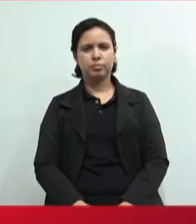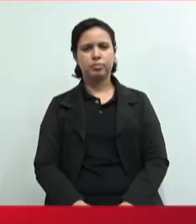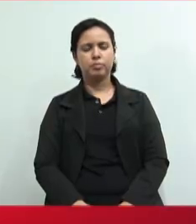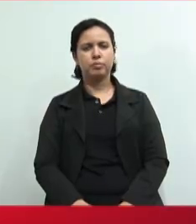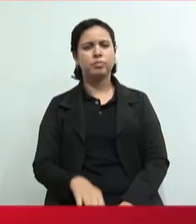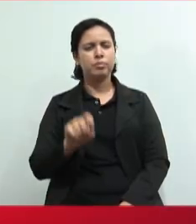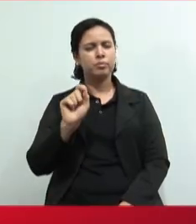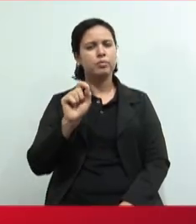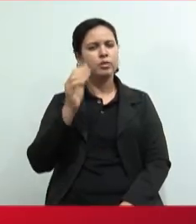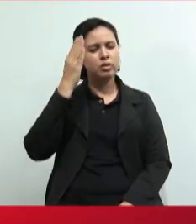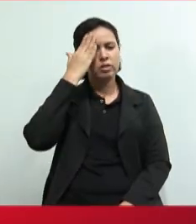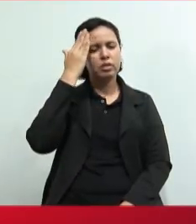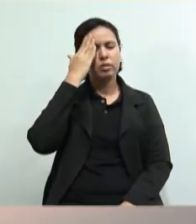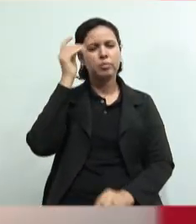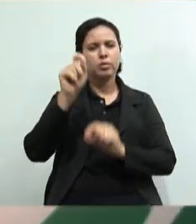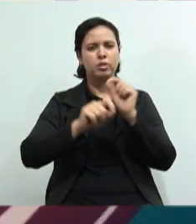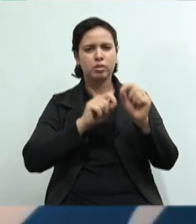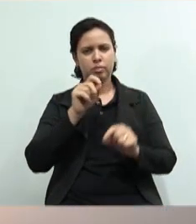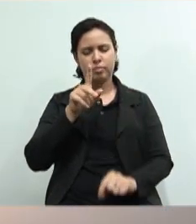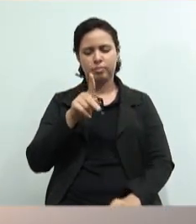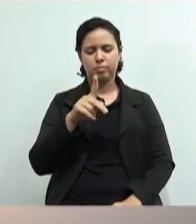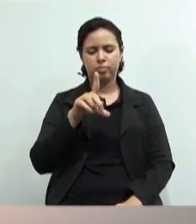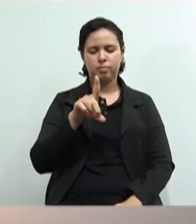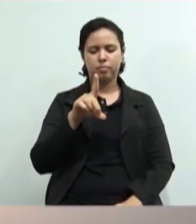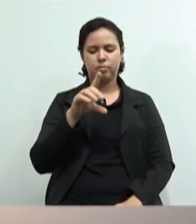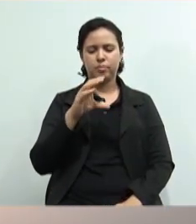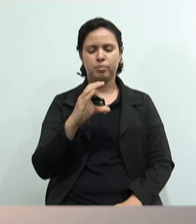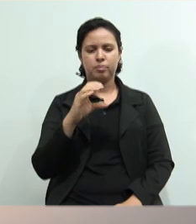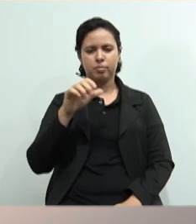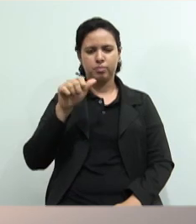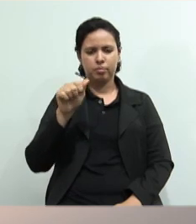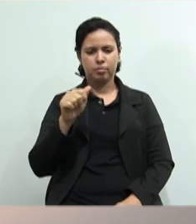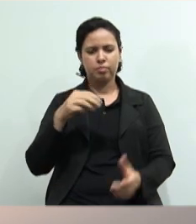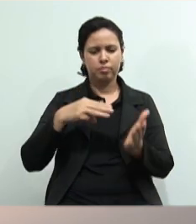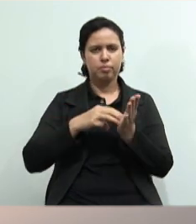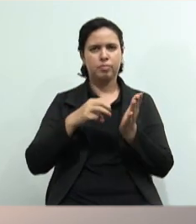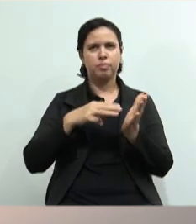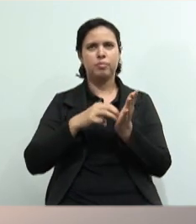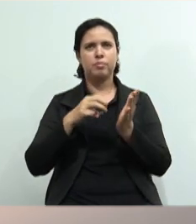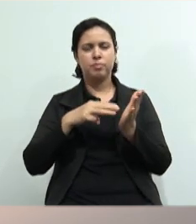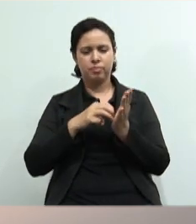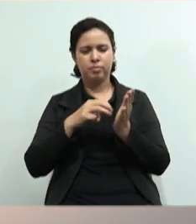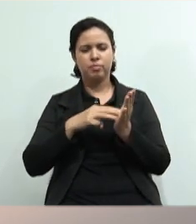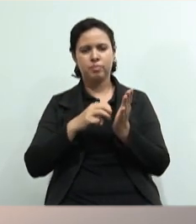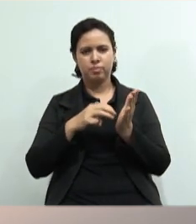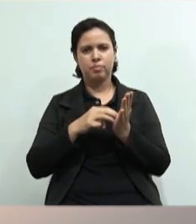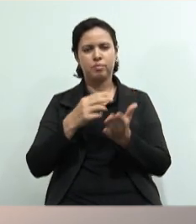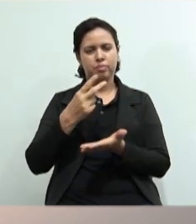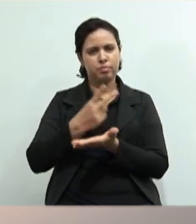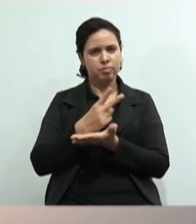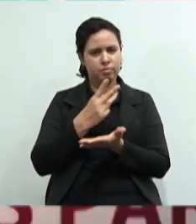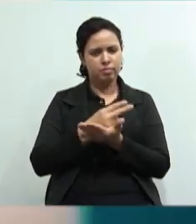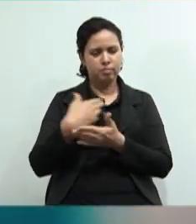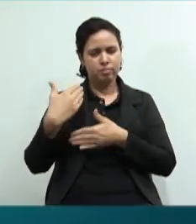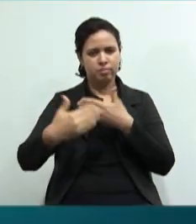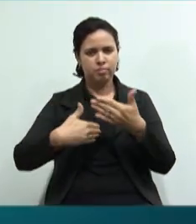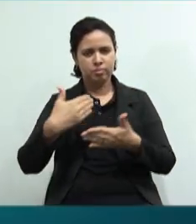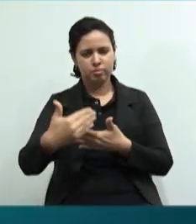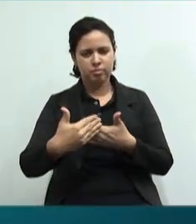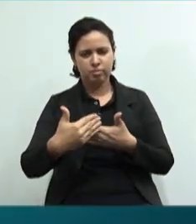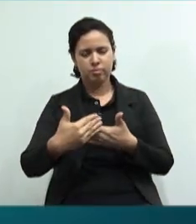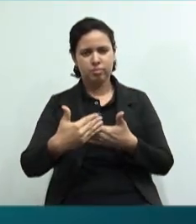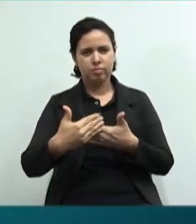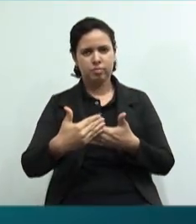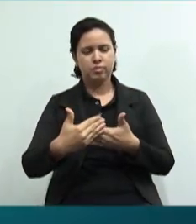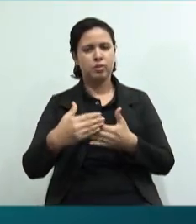Você sabe o que é PDCA? PDCA é uma metodologia de 4 passos para implantar melhorias em processos ou produtos. Devido